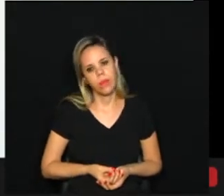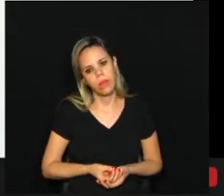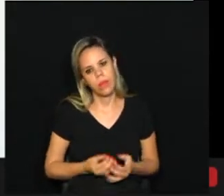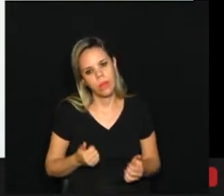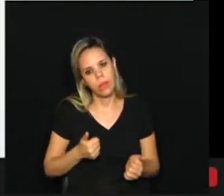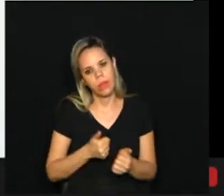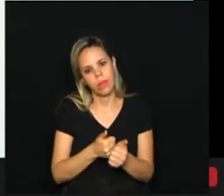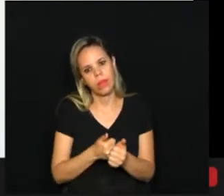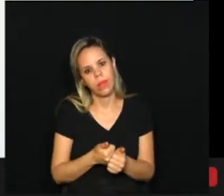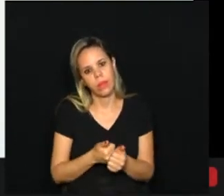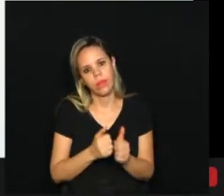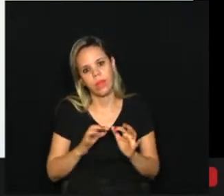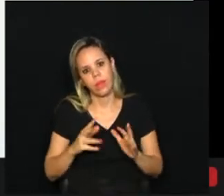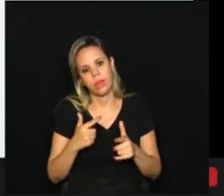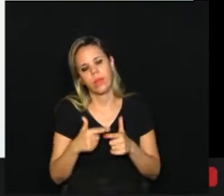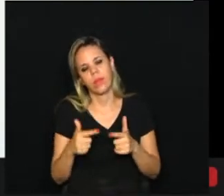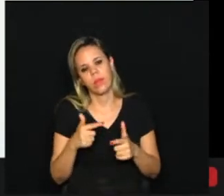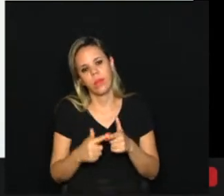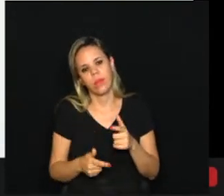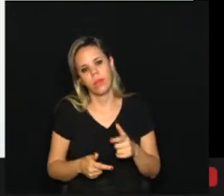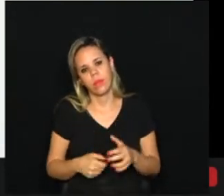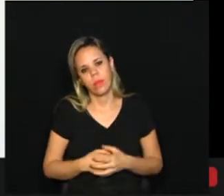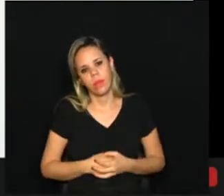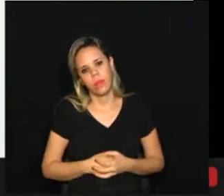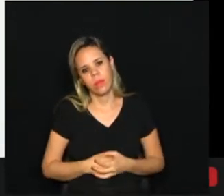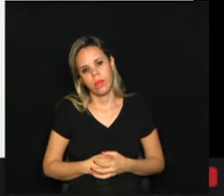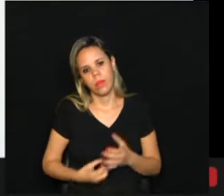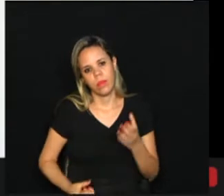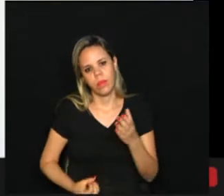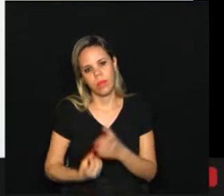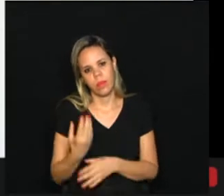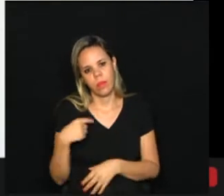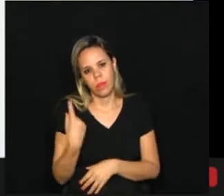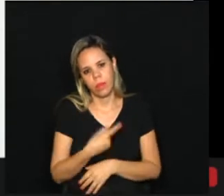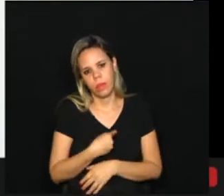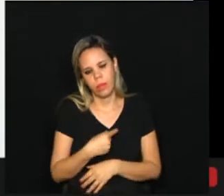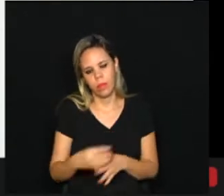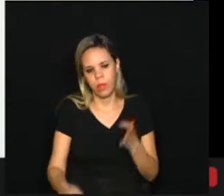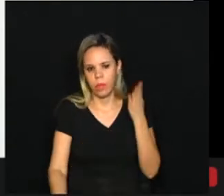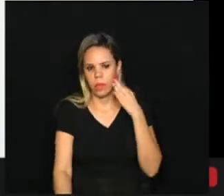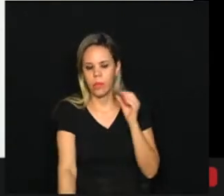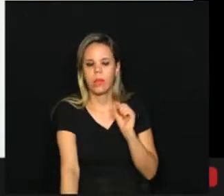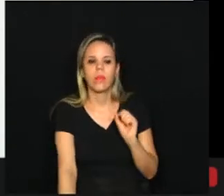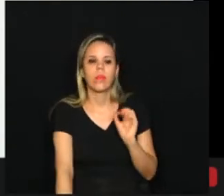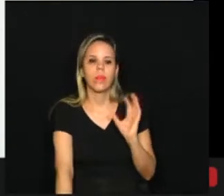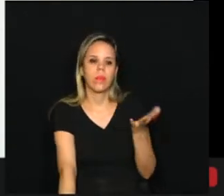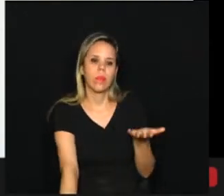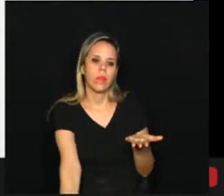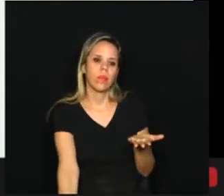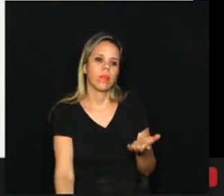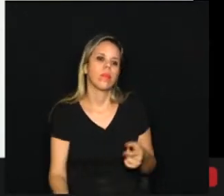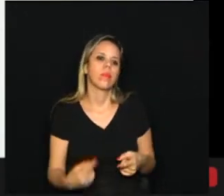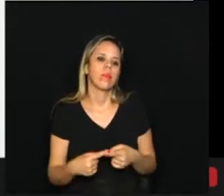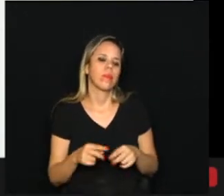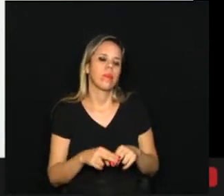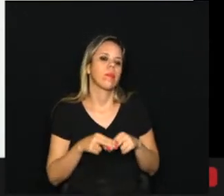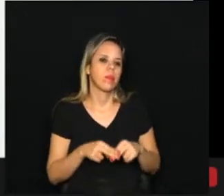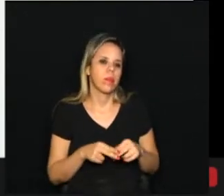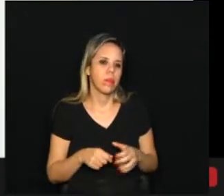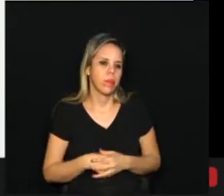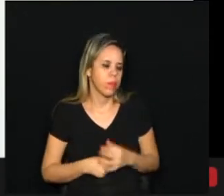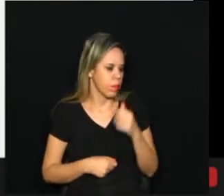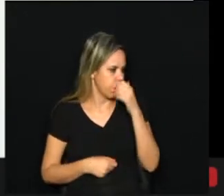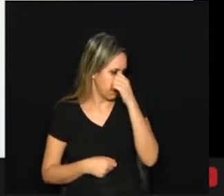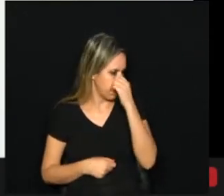acompanhando todo o caso. E esse caso somente veio ao nosso conhecimento em virtude